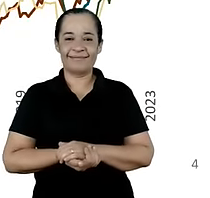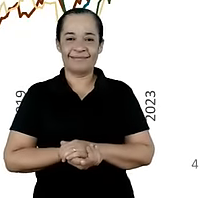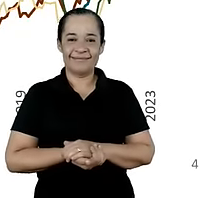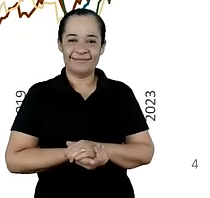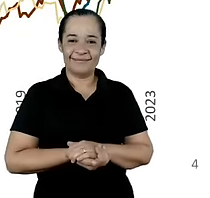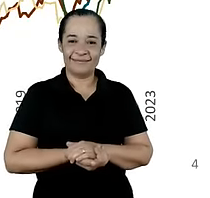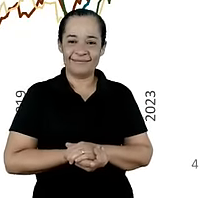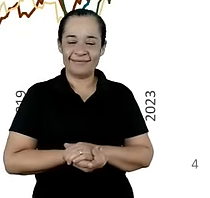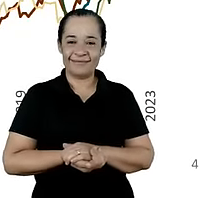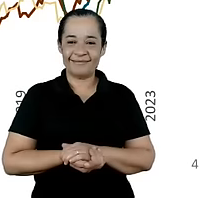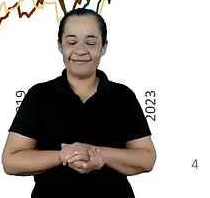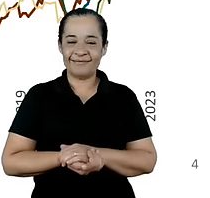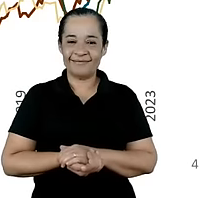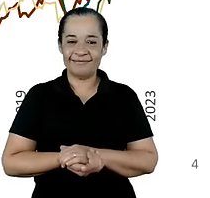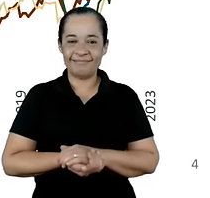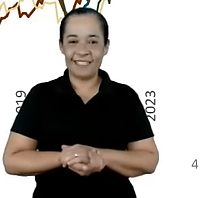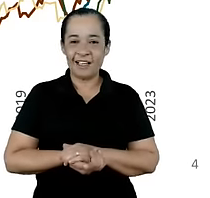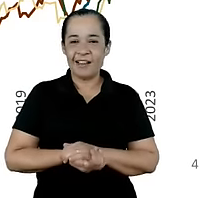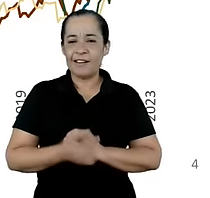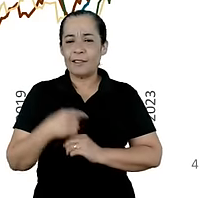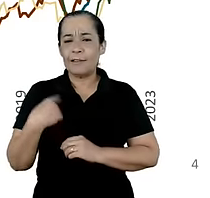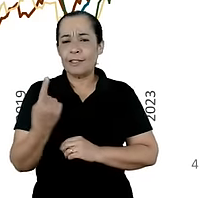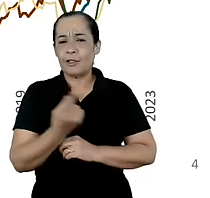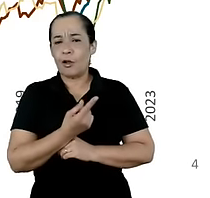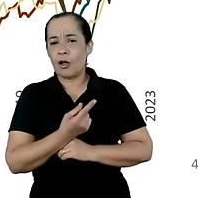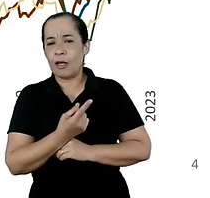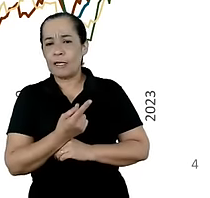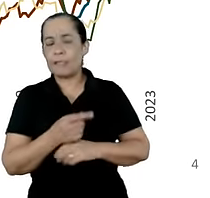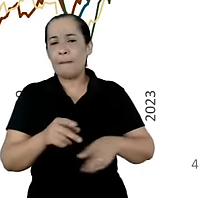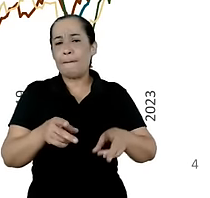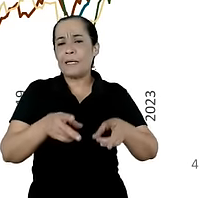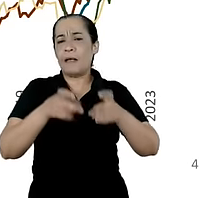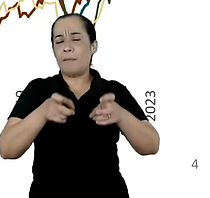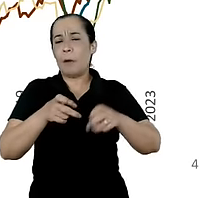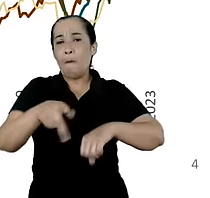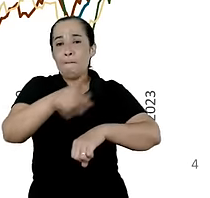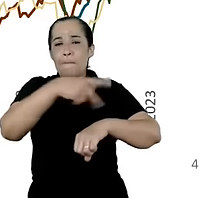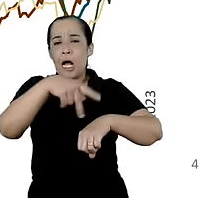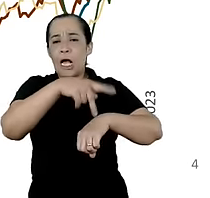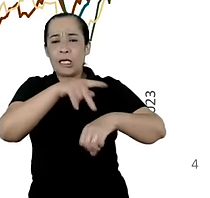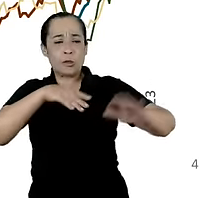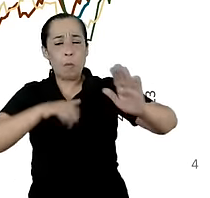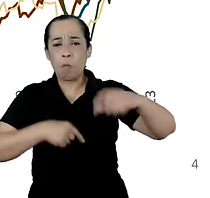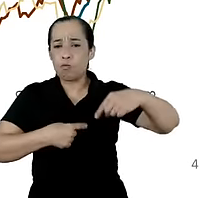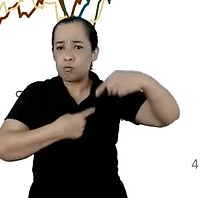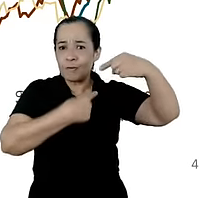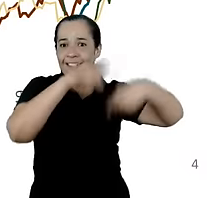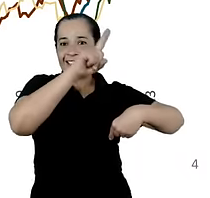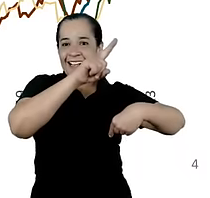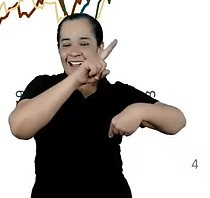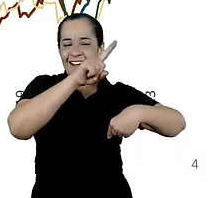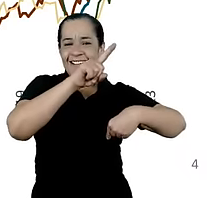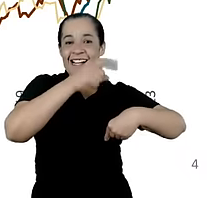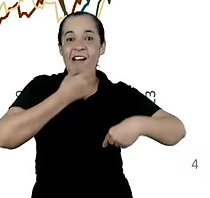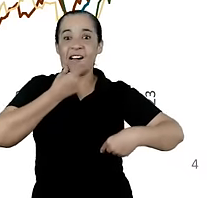eh quando a gente olha a parte de países avançados a gente vê a Inglaterra sempre eh salta os olhos porque tem uma inflação